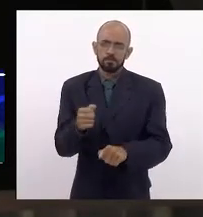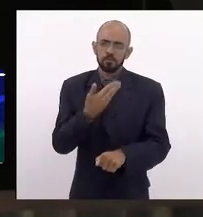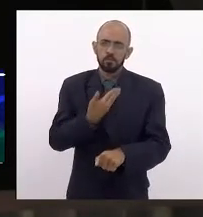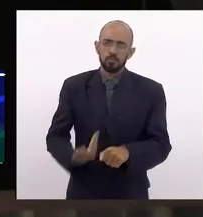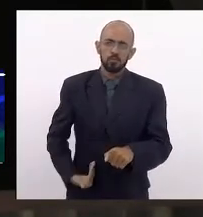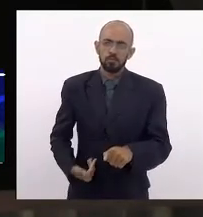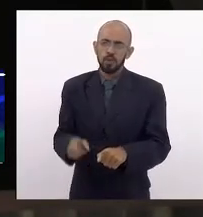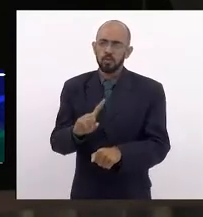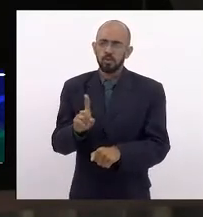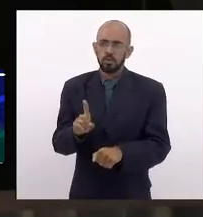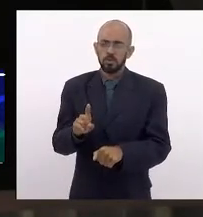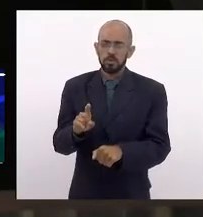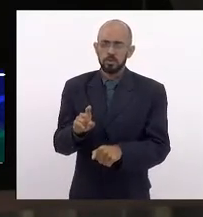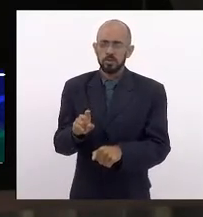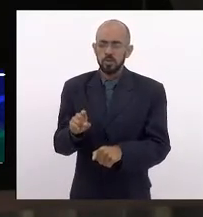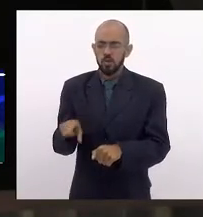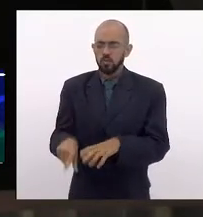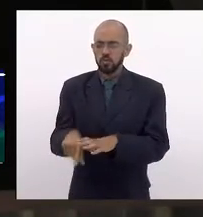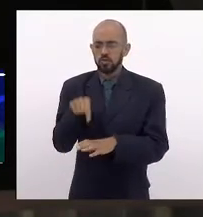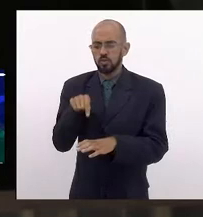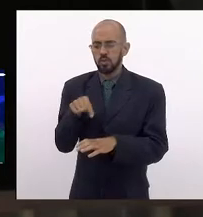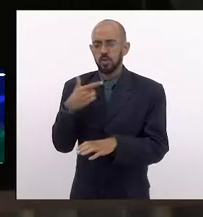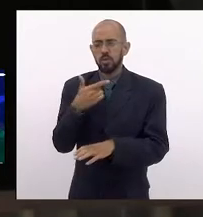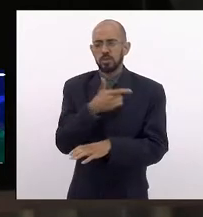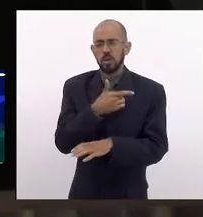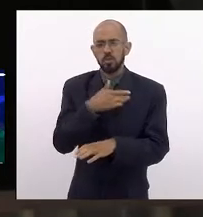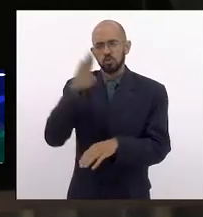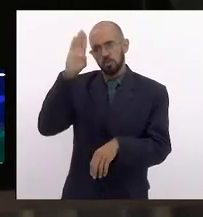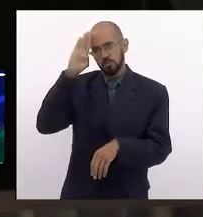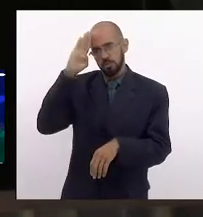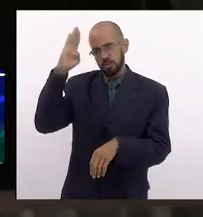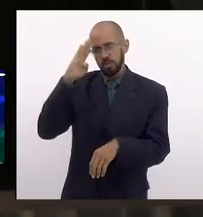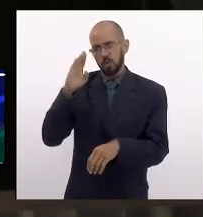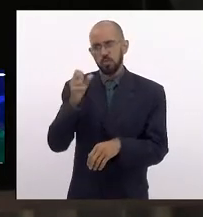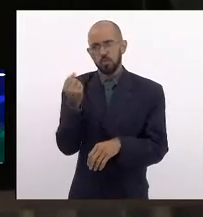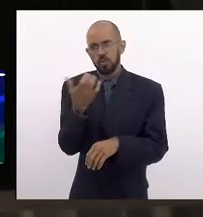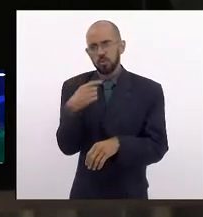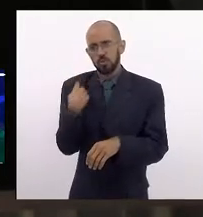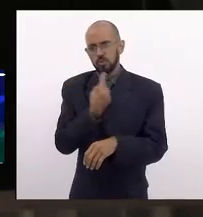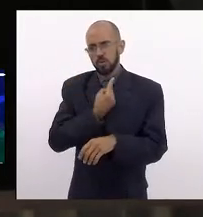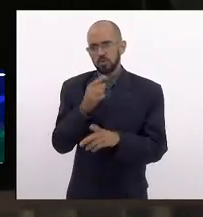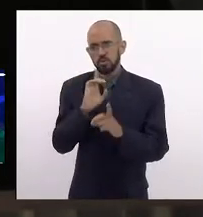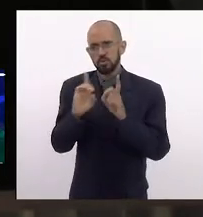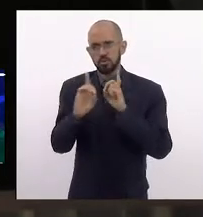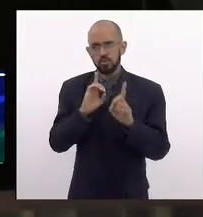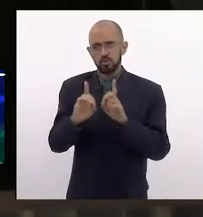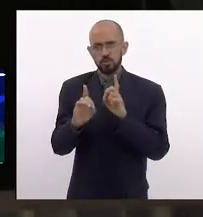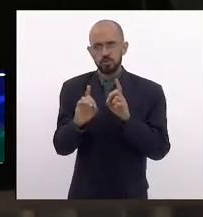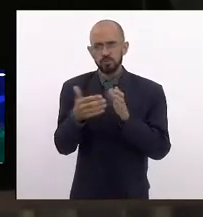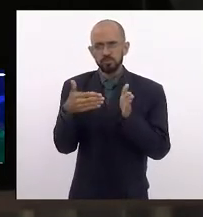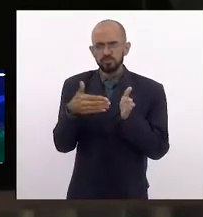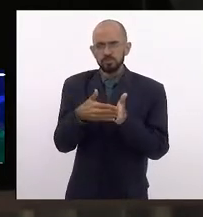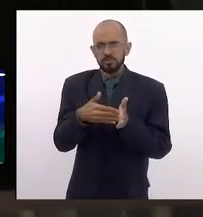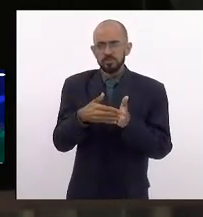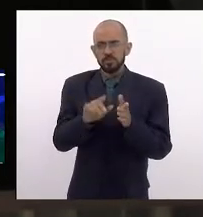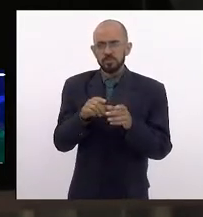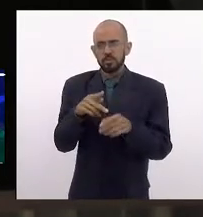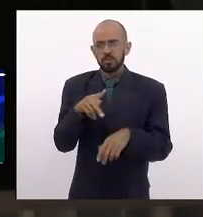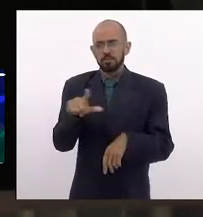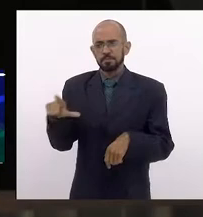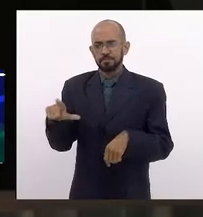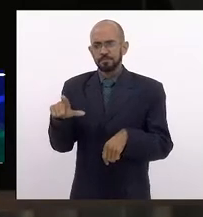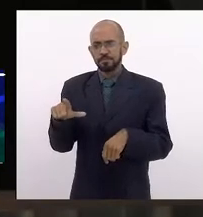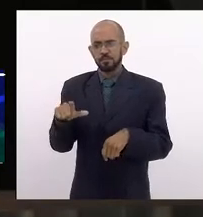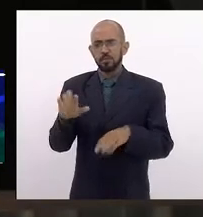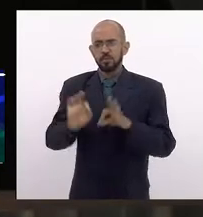governo do estado não colocou a saúde como eixo prioritário quando nós discutimos o último projeto né que